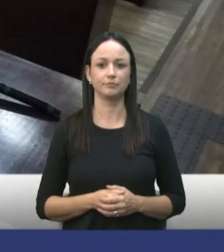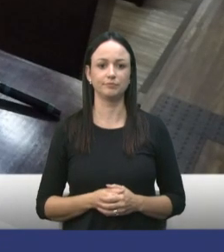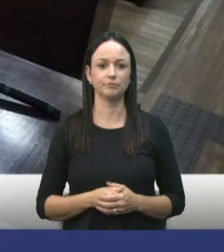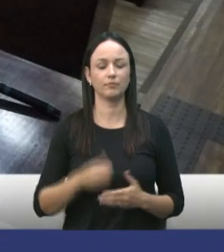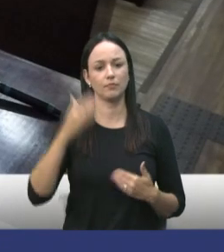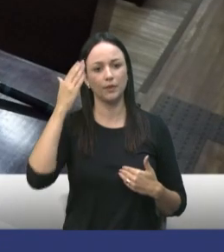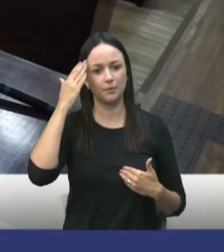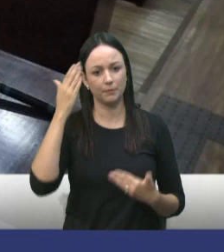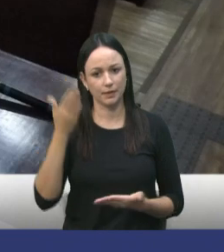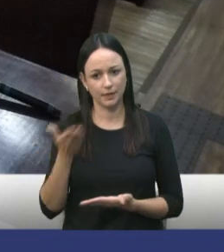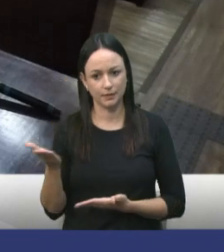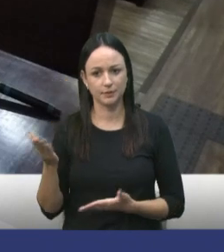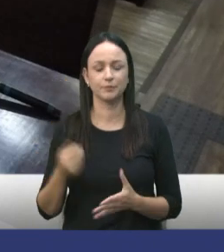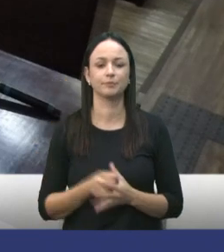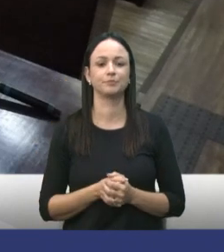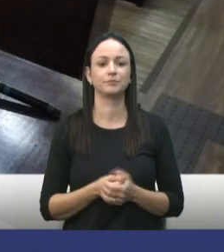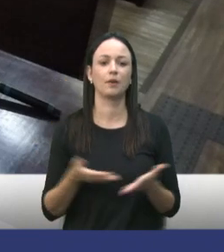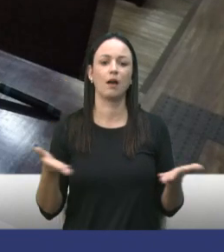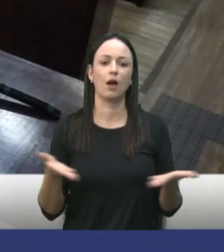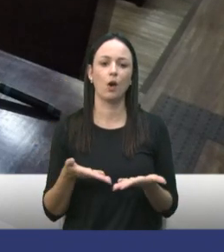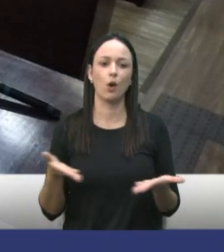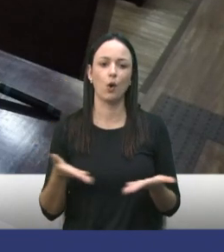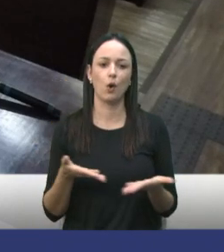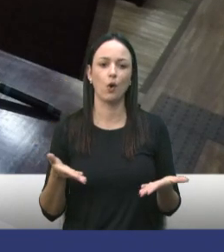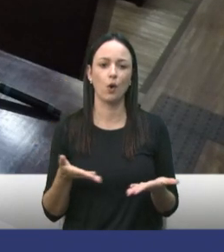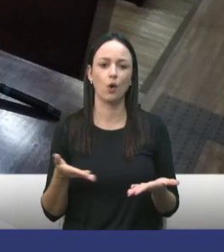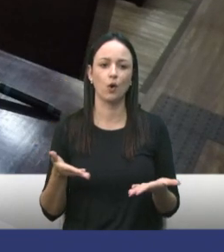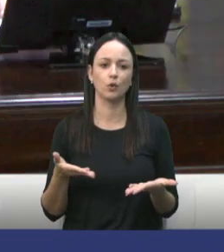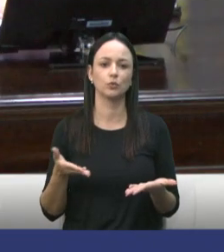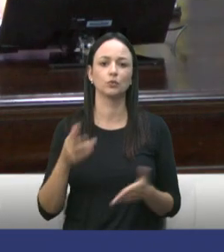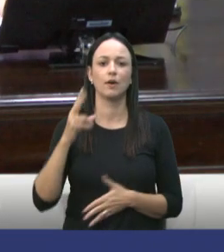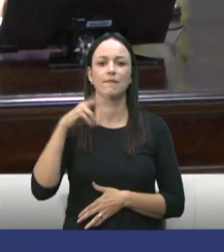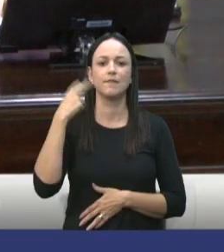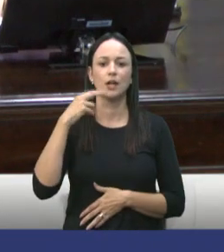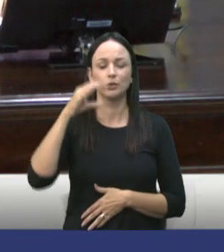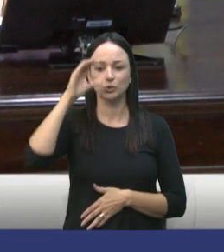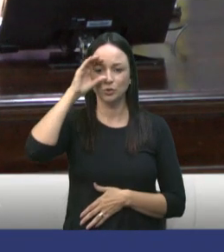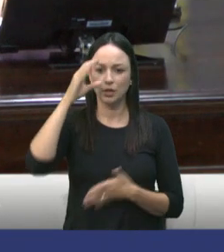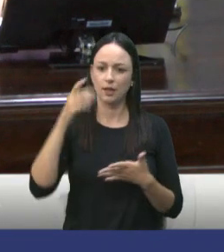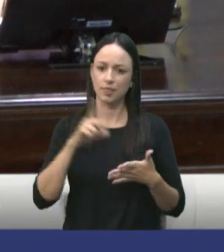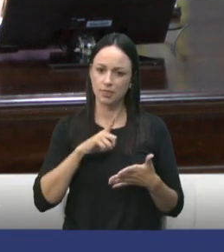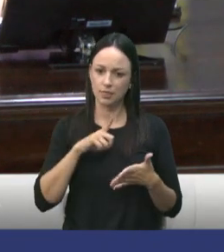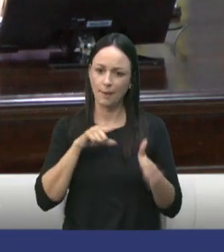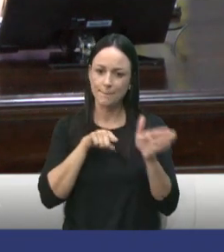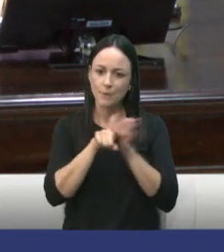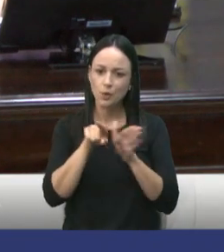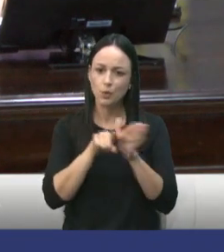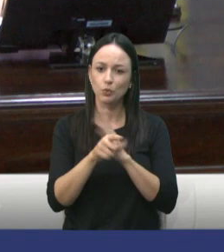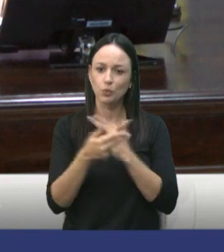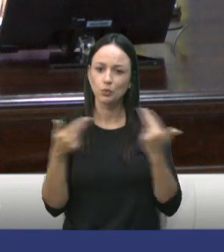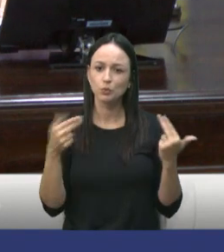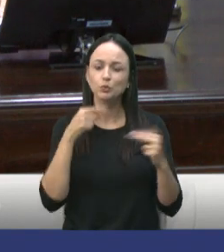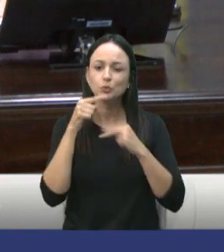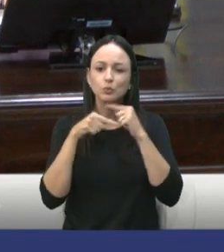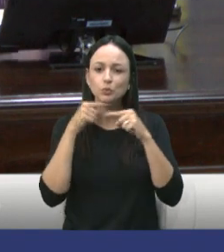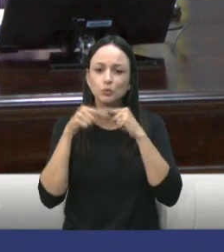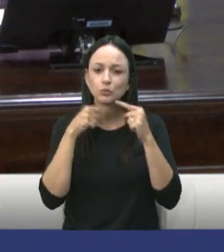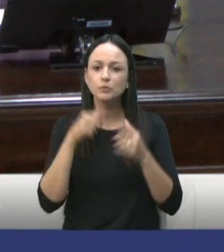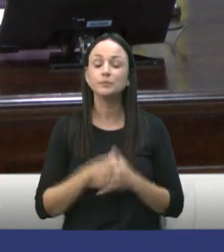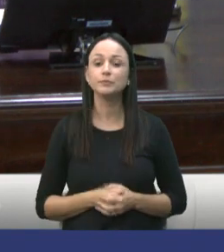Obrigado, Elton. Então, a gente agora coloca o vereador Chico. Tem algum questionamento, alguma dúvida? Pois